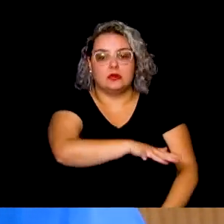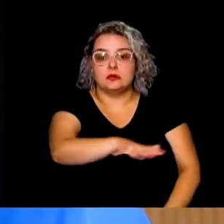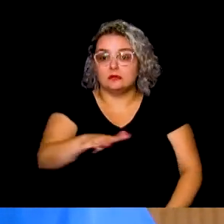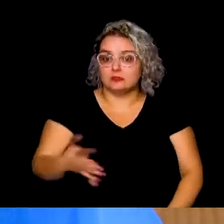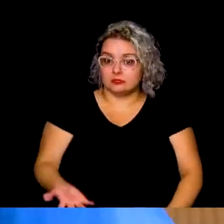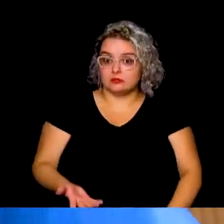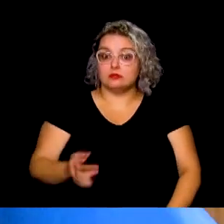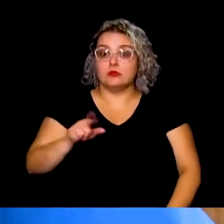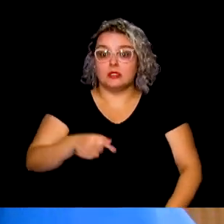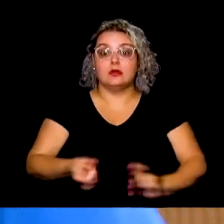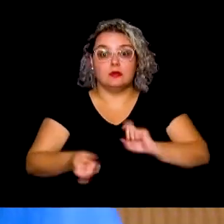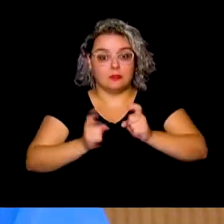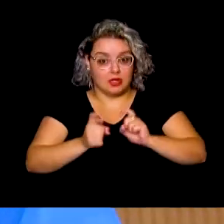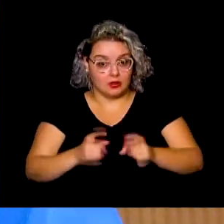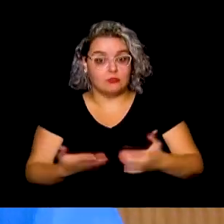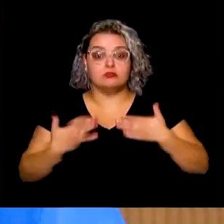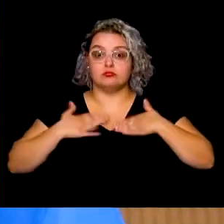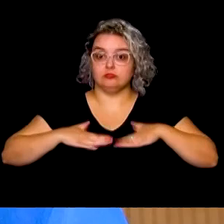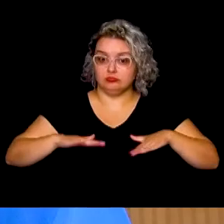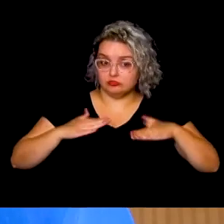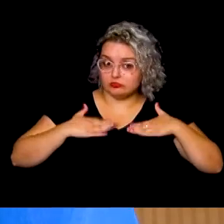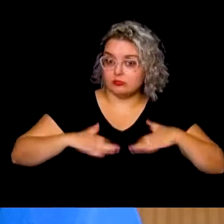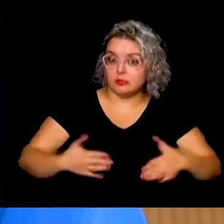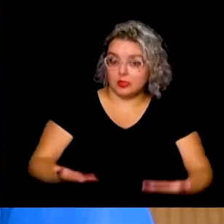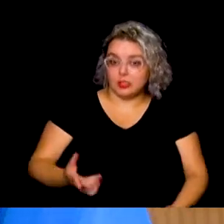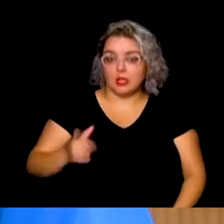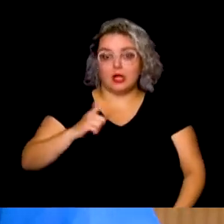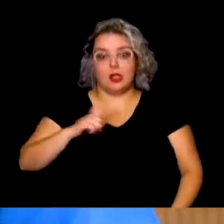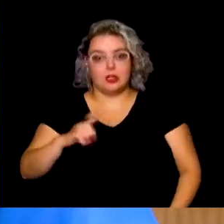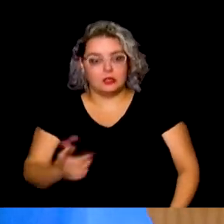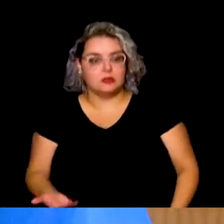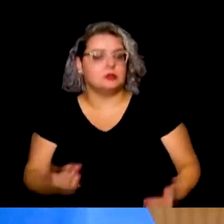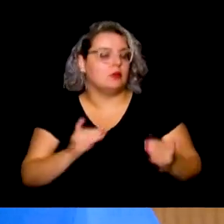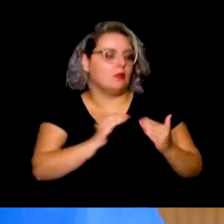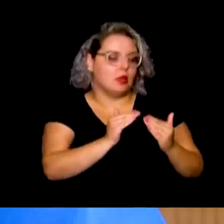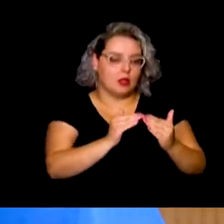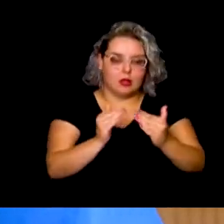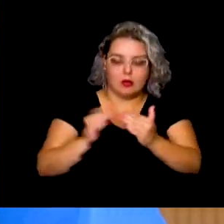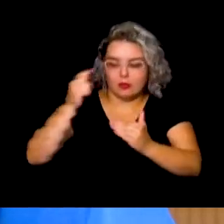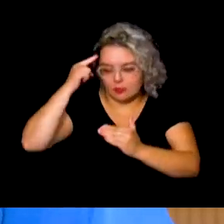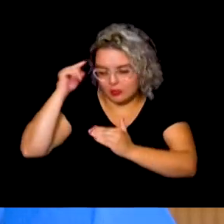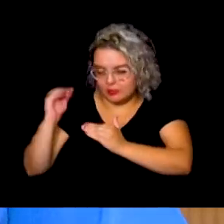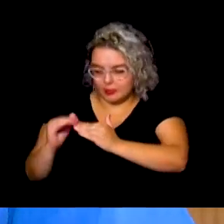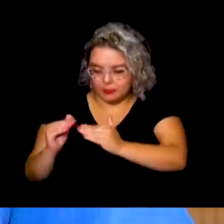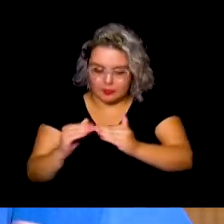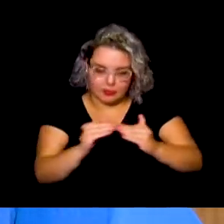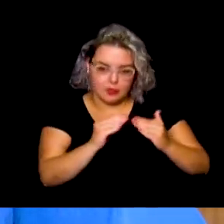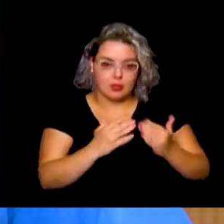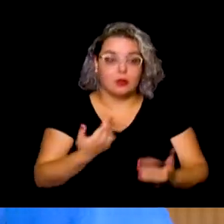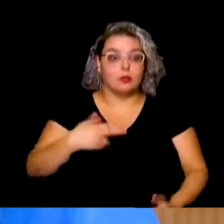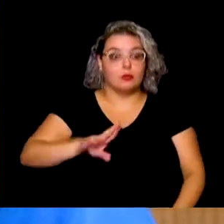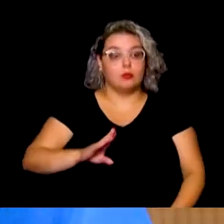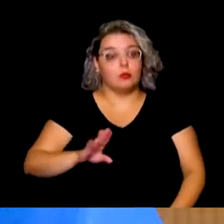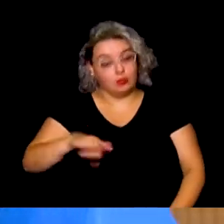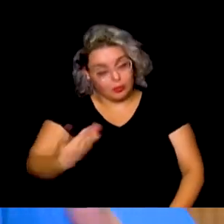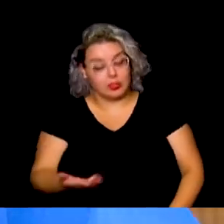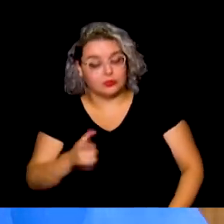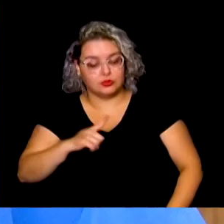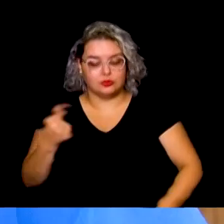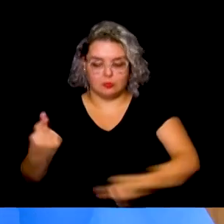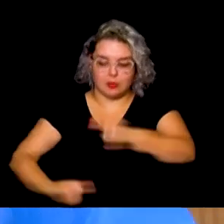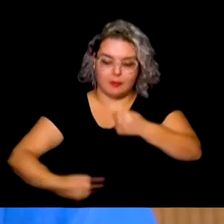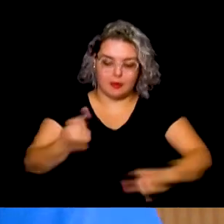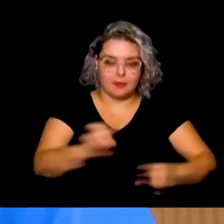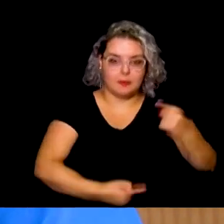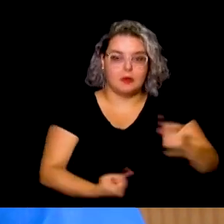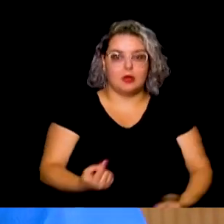debater os temas nas várias áreas mas foi uma reunião tranquila houve bastante consenso acordos quando havia